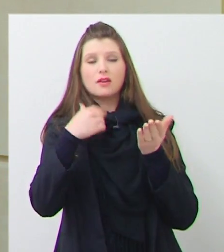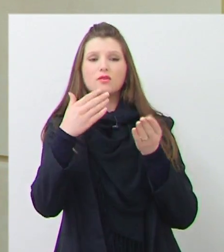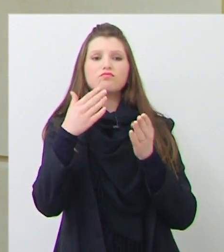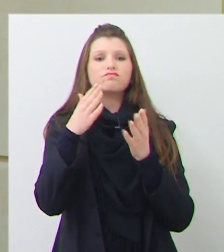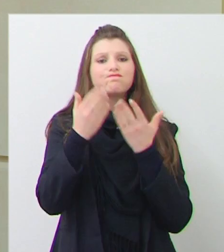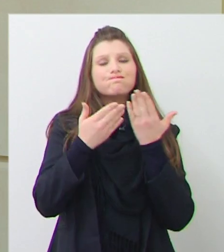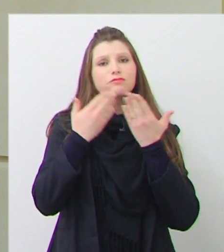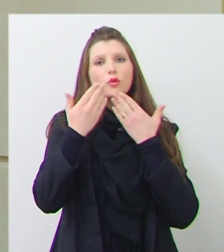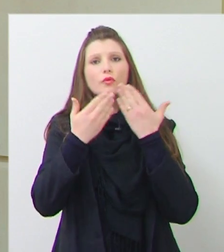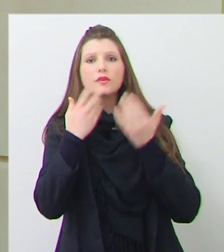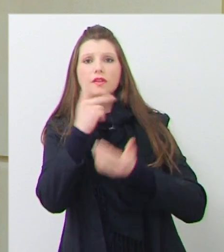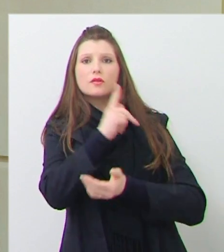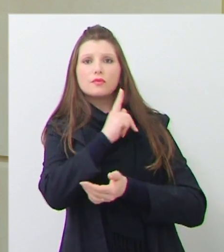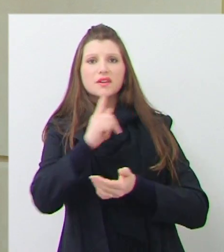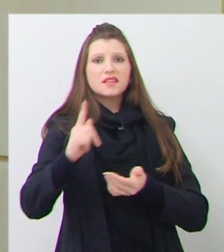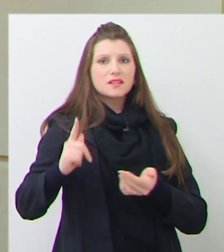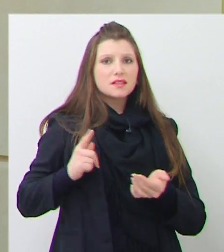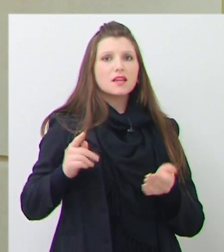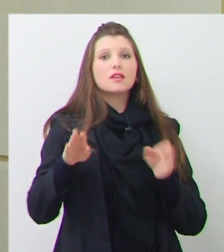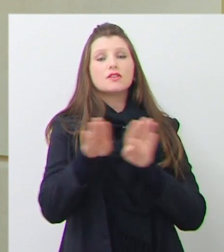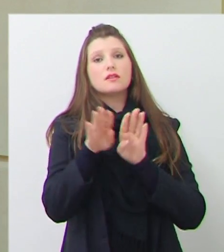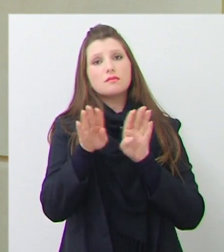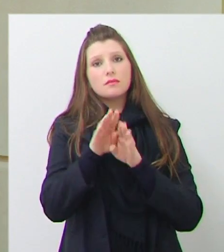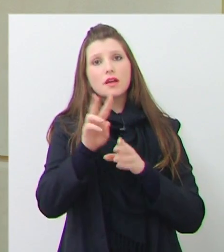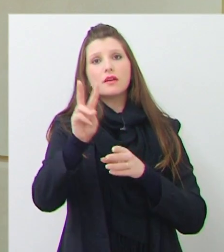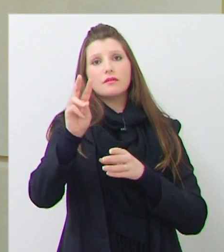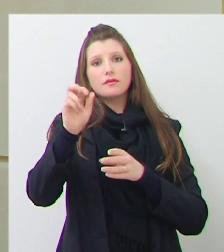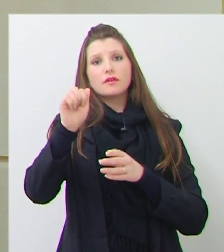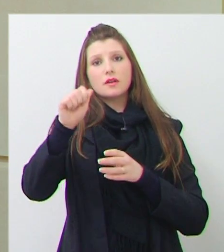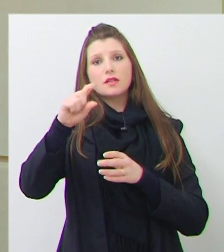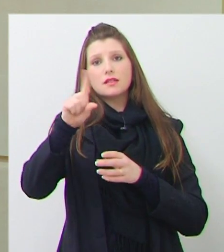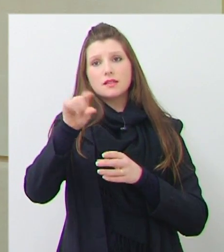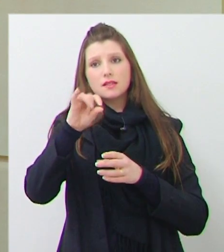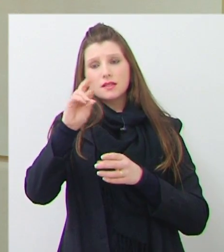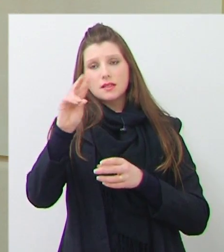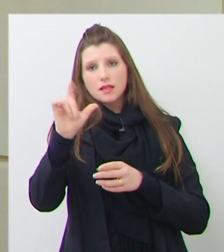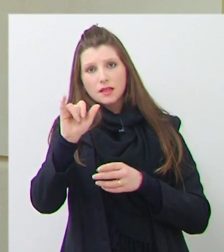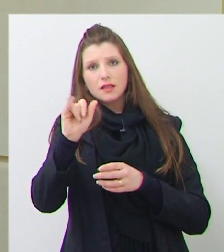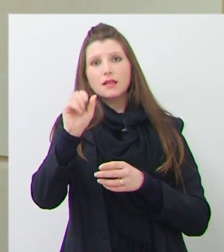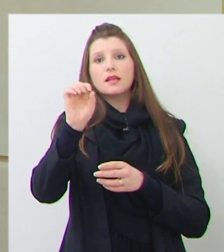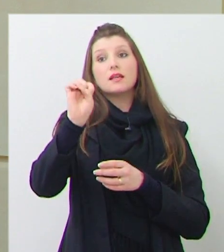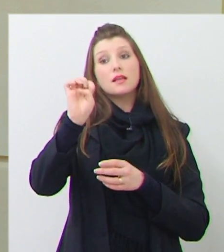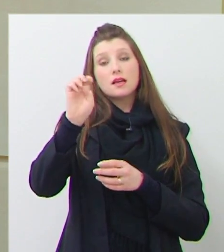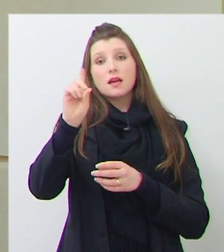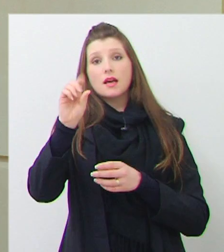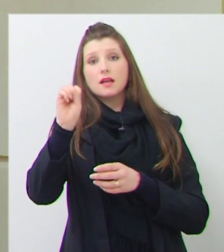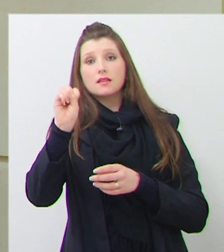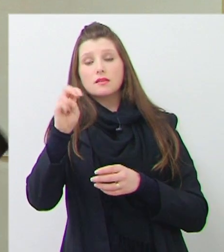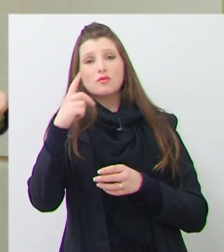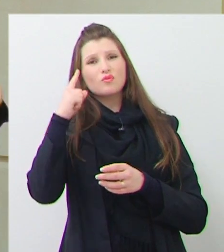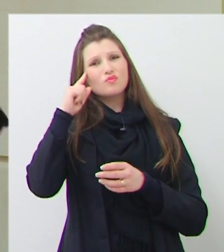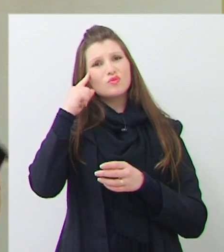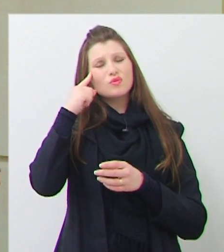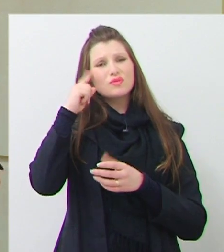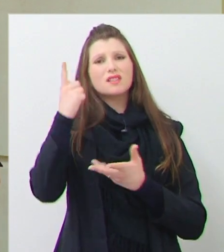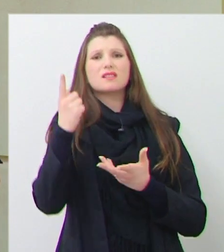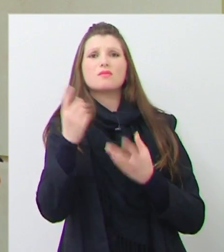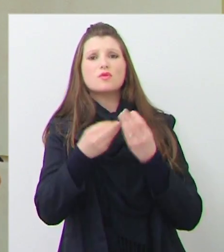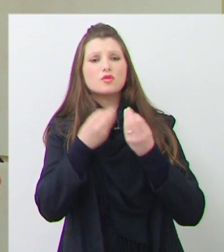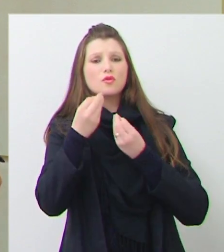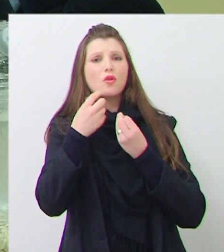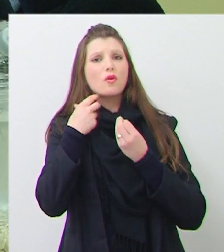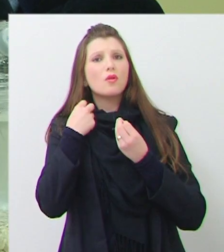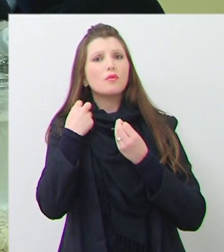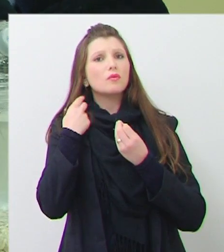Melo, o vereador Zilli e também o vereador Edson Aurélio. E nós tomamos a seguinte medida, e nesse momento eu aproveito